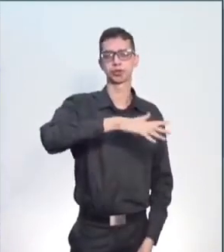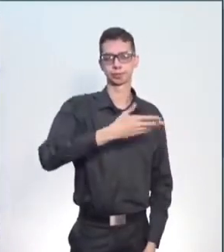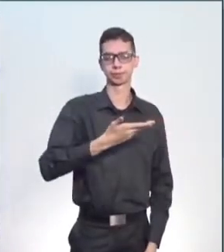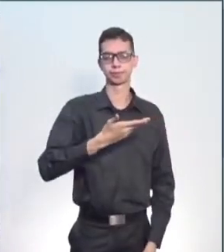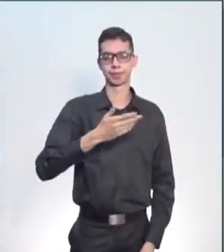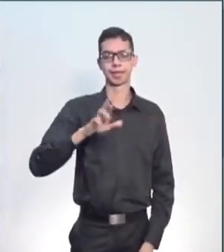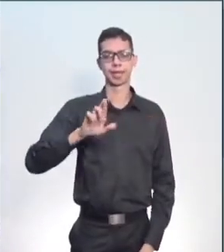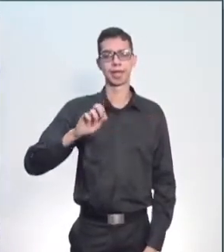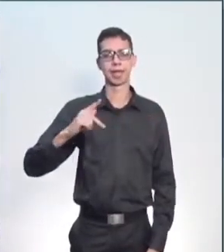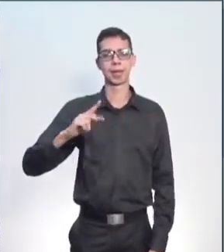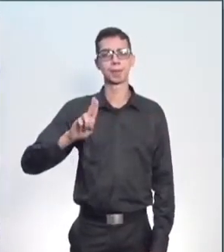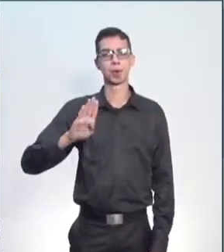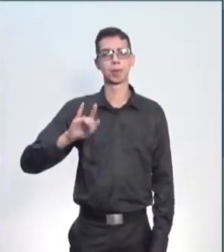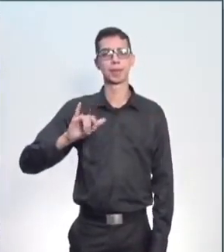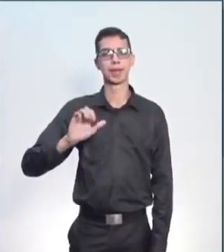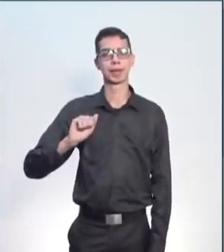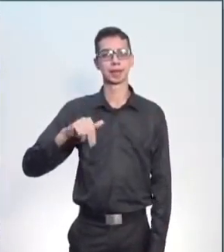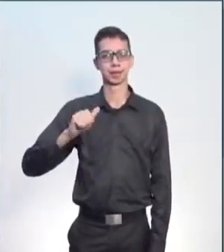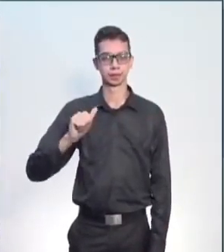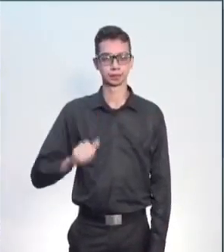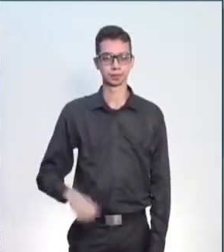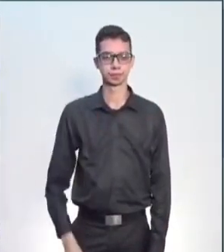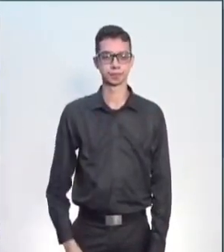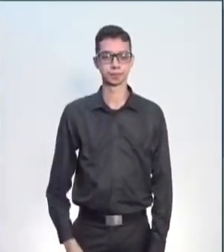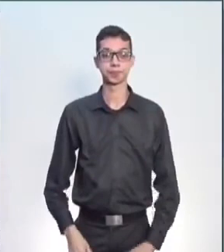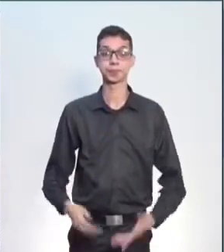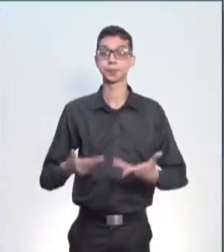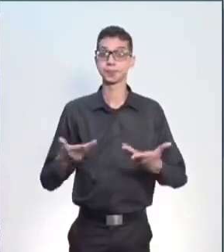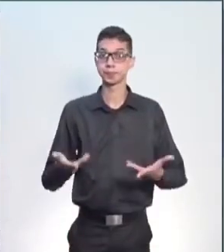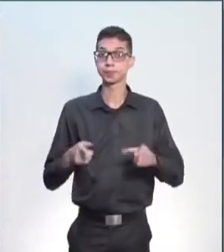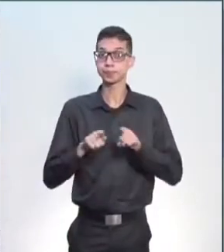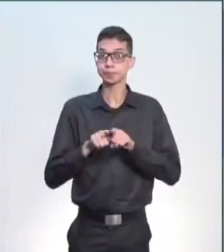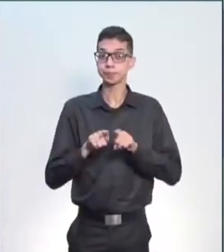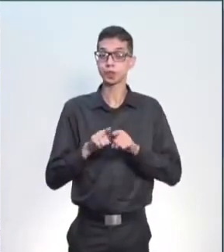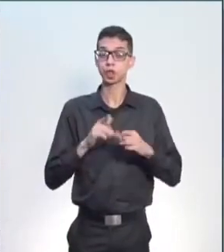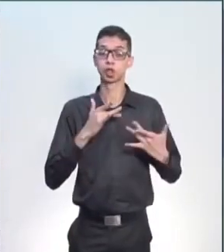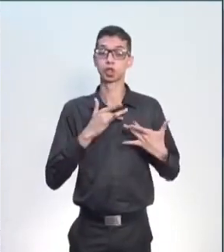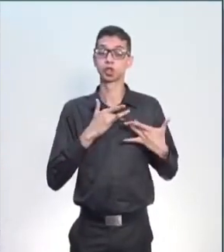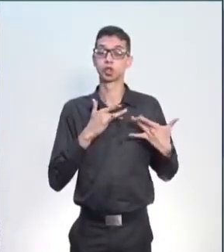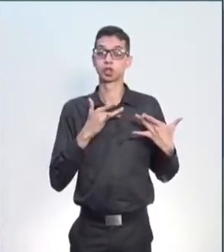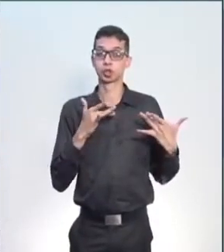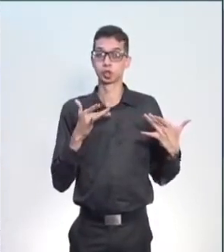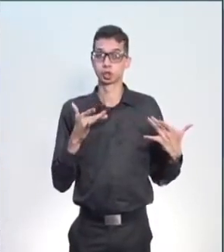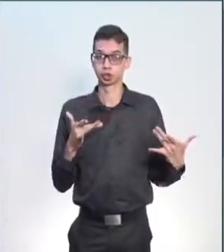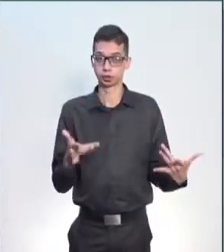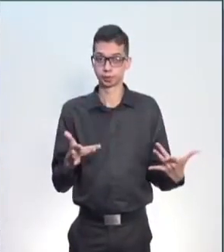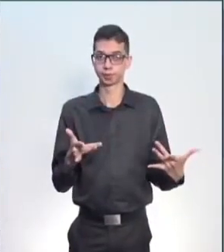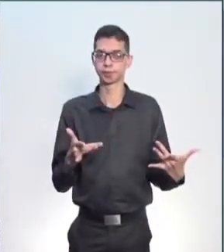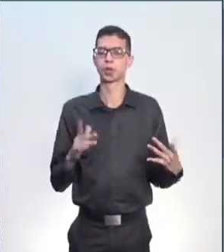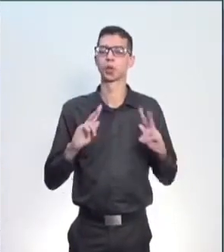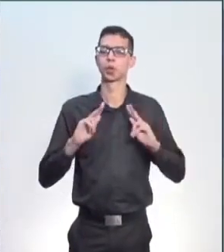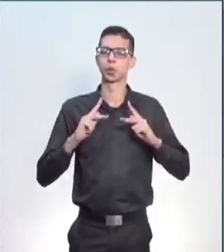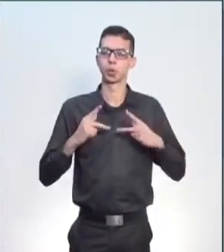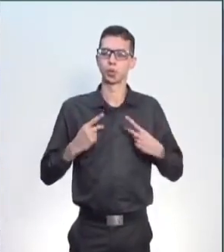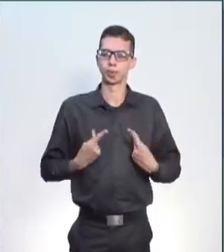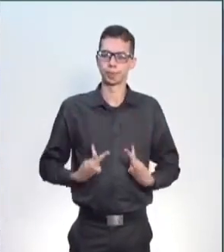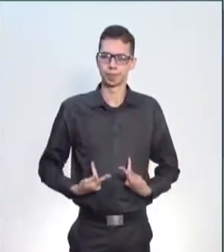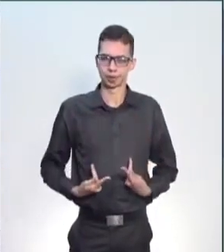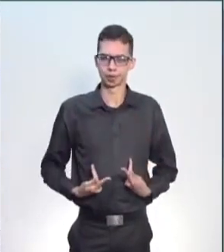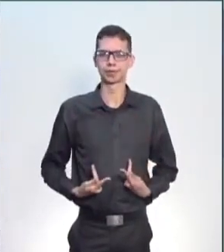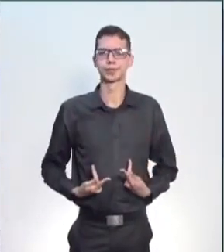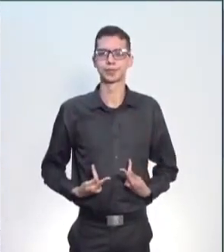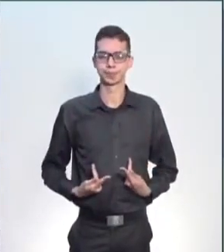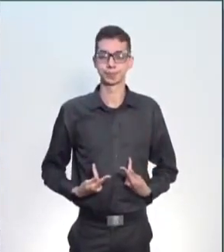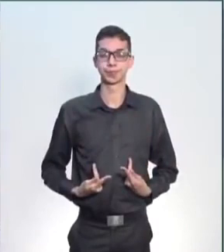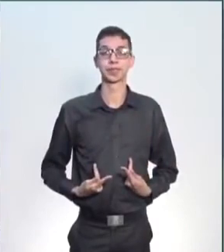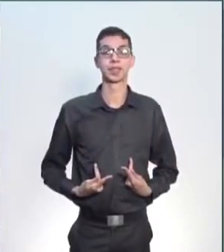um dever ser. Né? Então, essa solidariedade que é humana e que muitas vezes é horizontal, porque